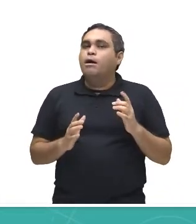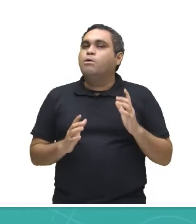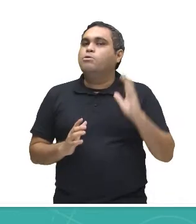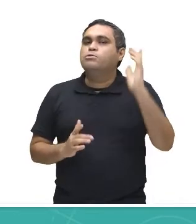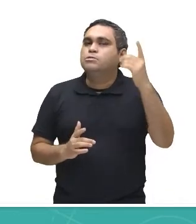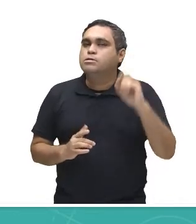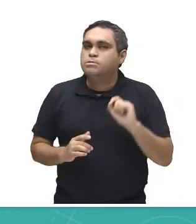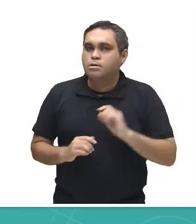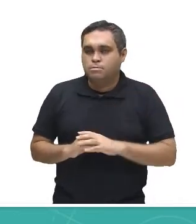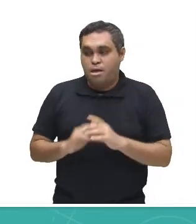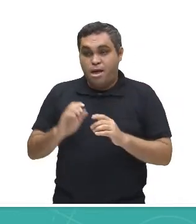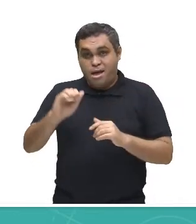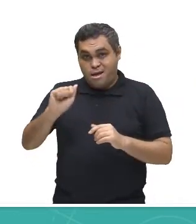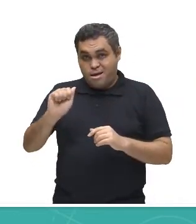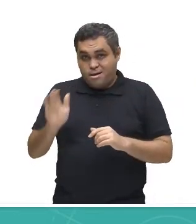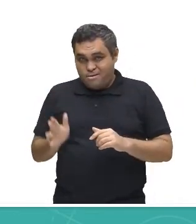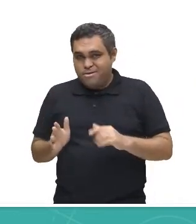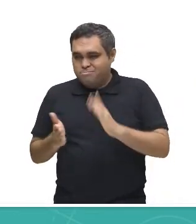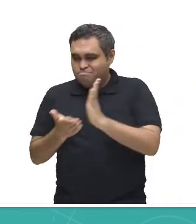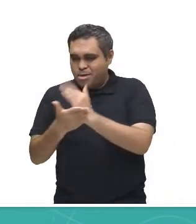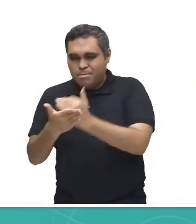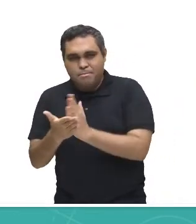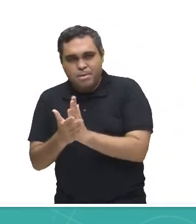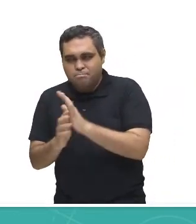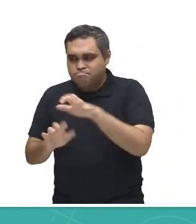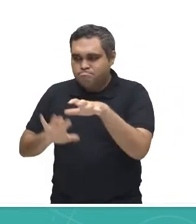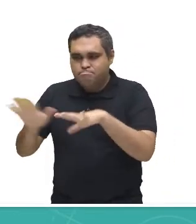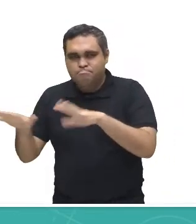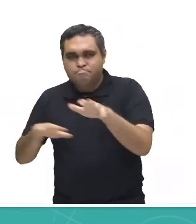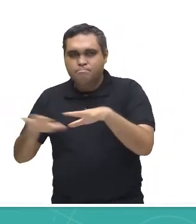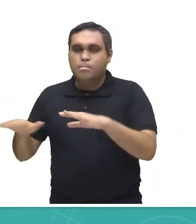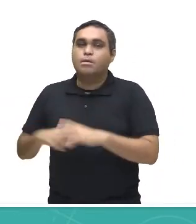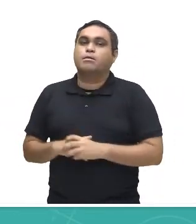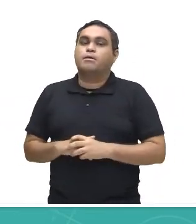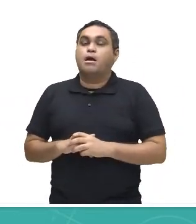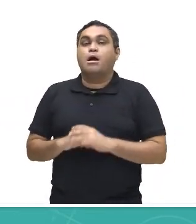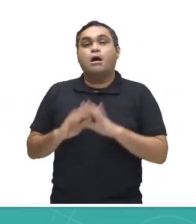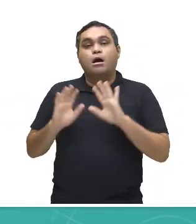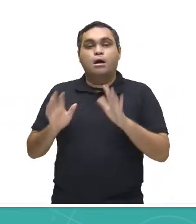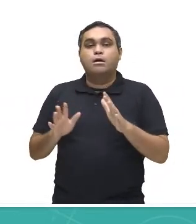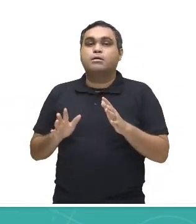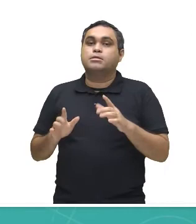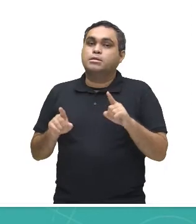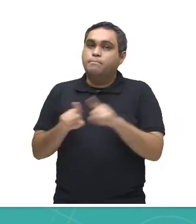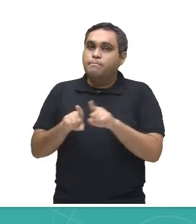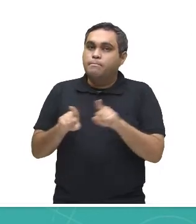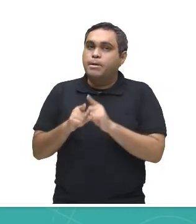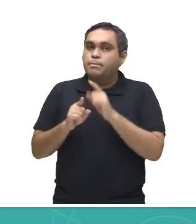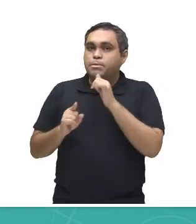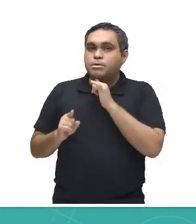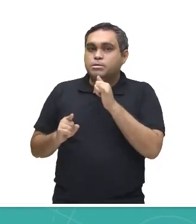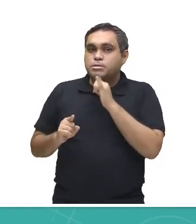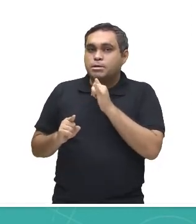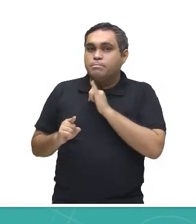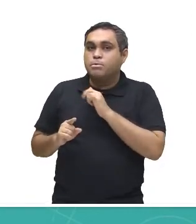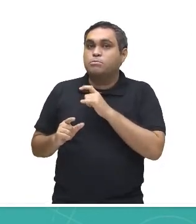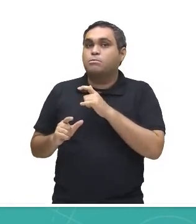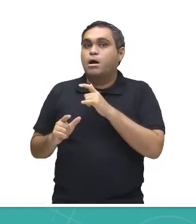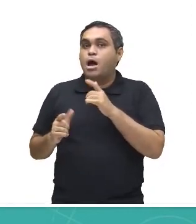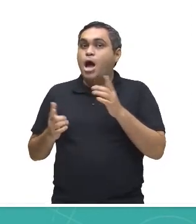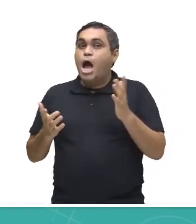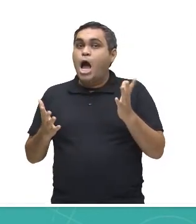africano e dividem aquilo ali como se fosse um bolo ou uma pizza. E inclusive colocam no mesmo território nações